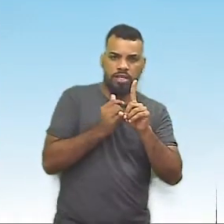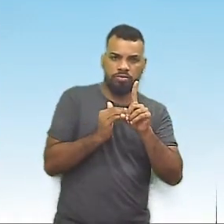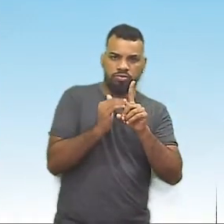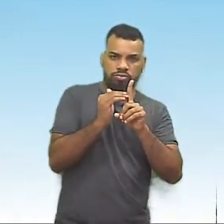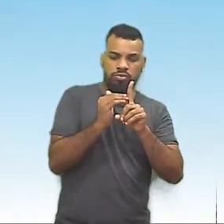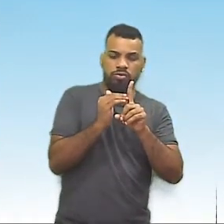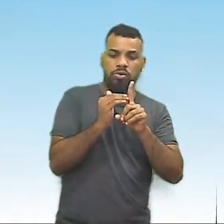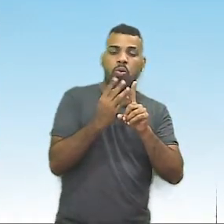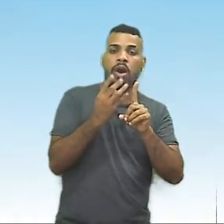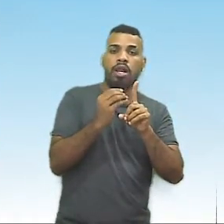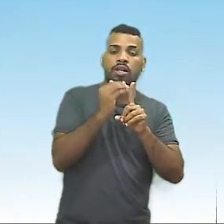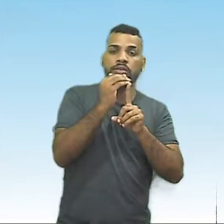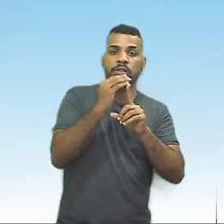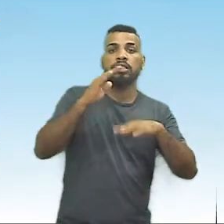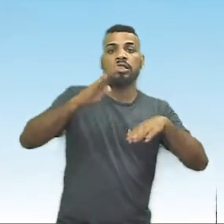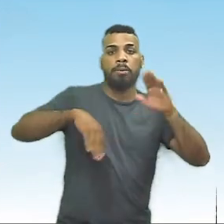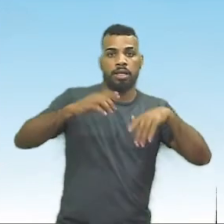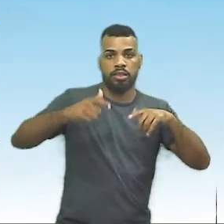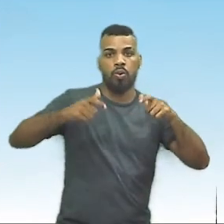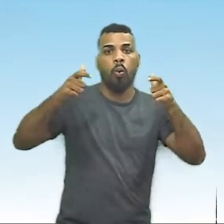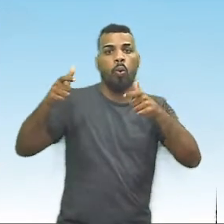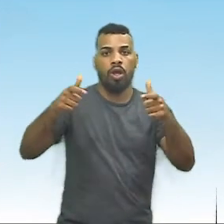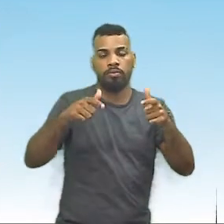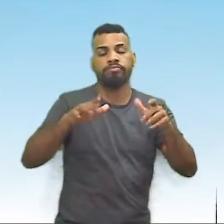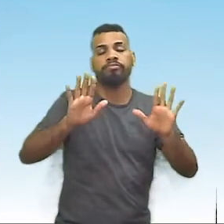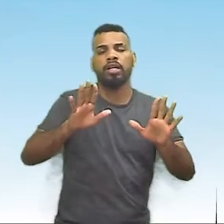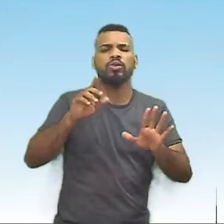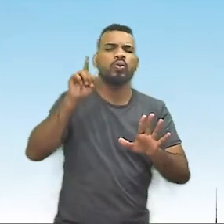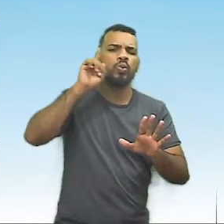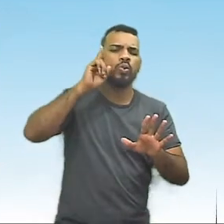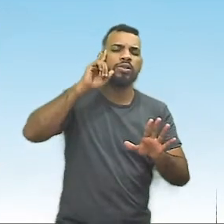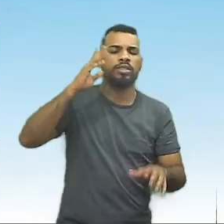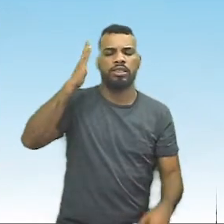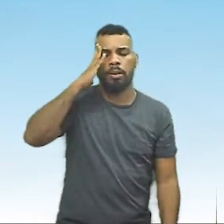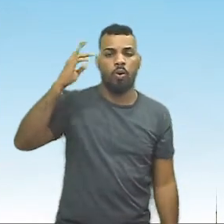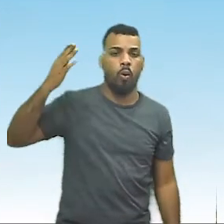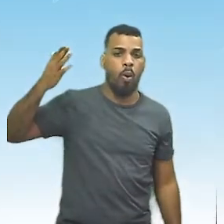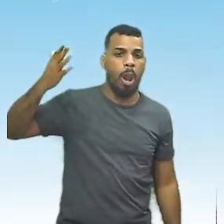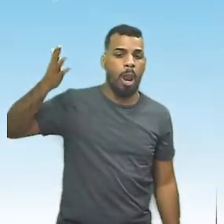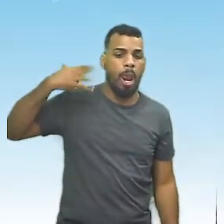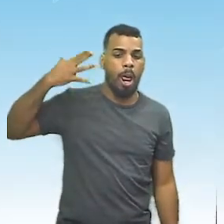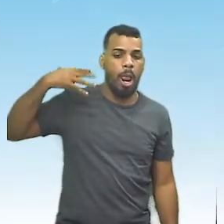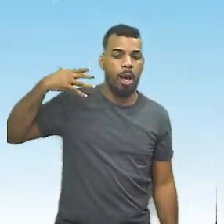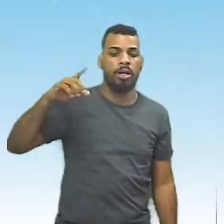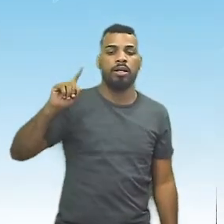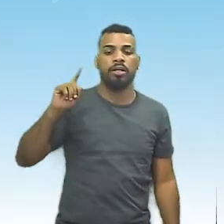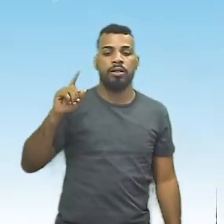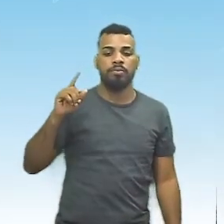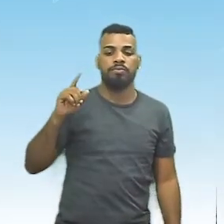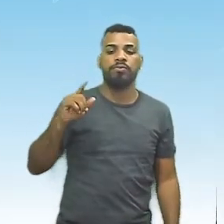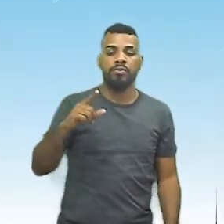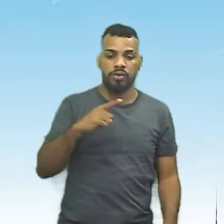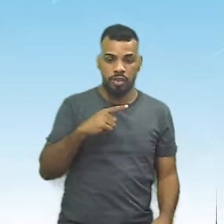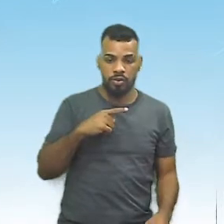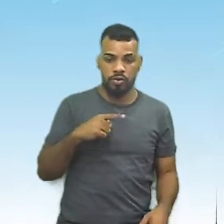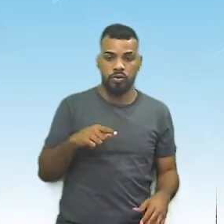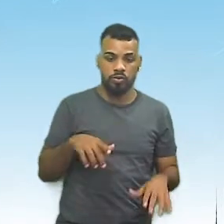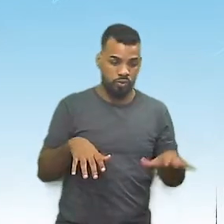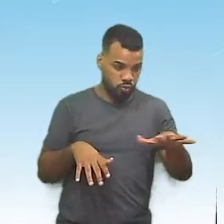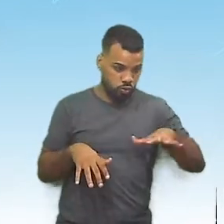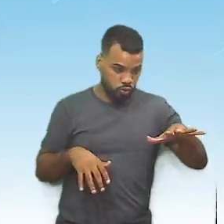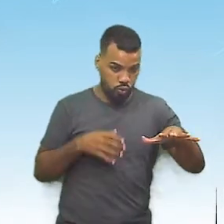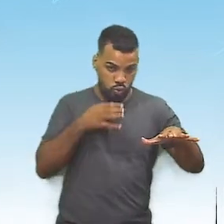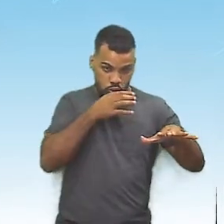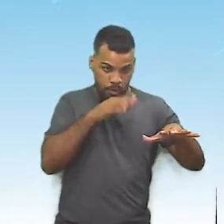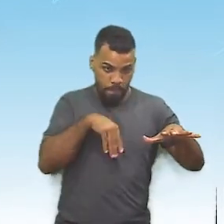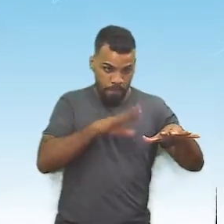quilômetro. Sabe-se da experiência diária que o calor ele tende a fluir de uma região mais quente